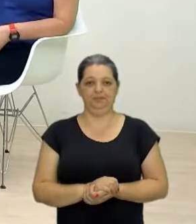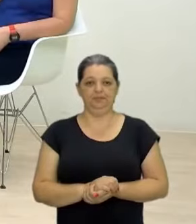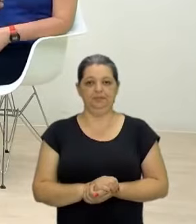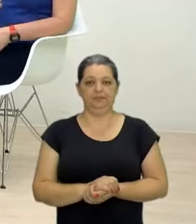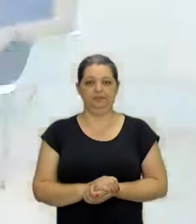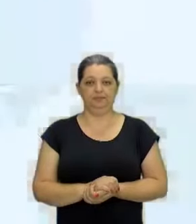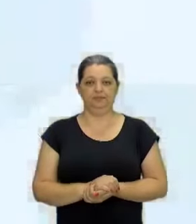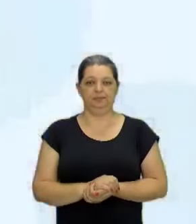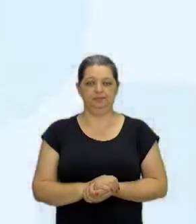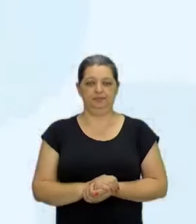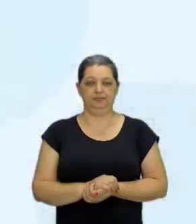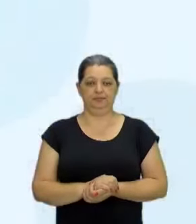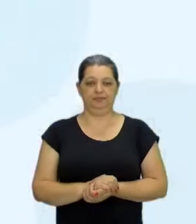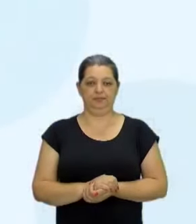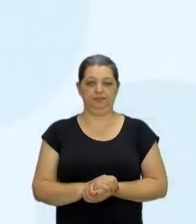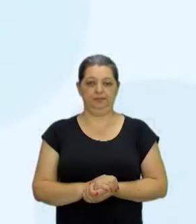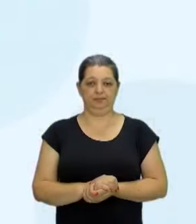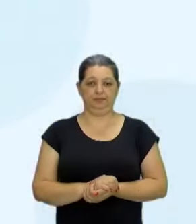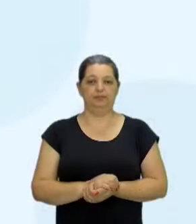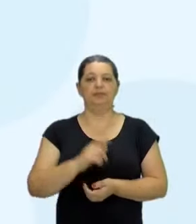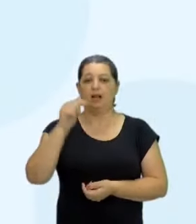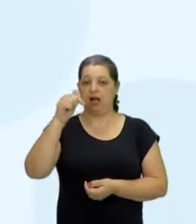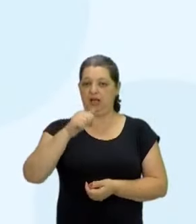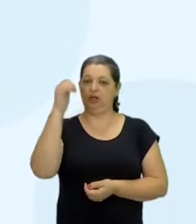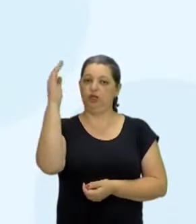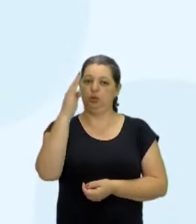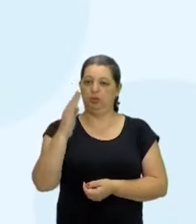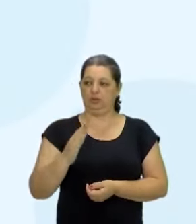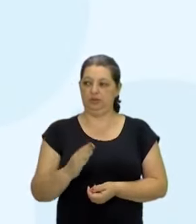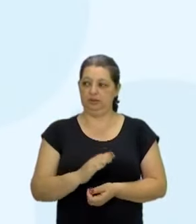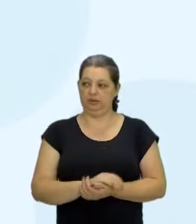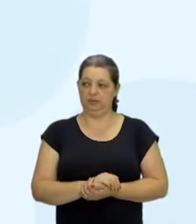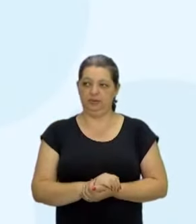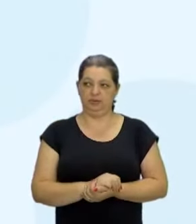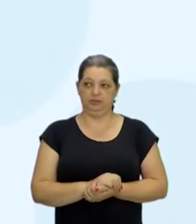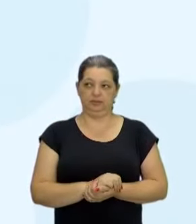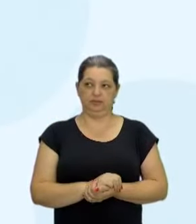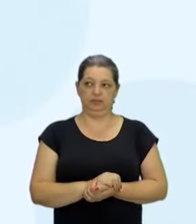we are here in Brazil, aqui no Brasil, né,